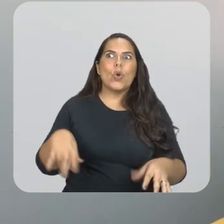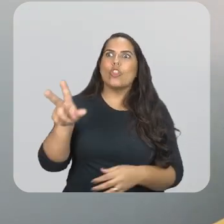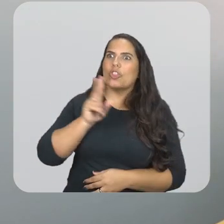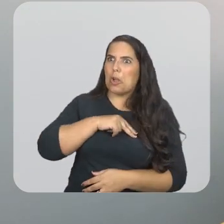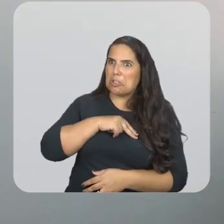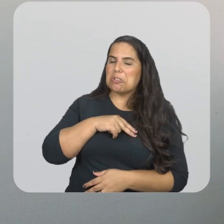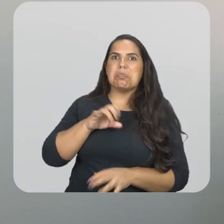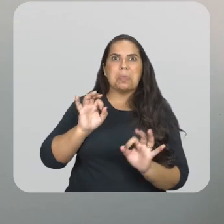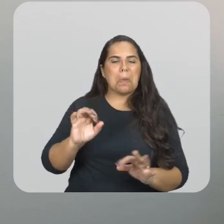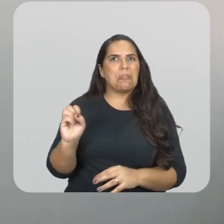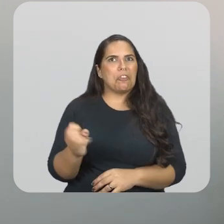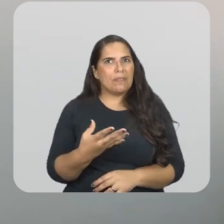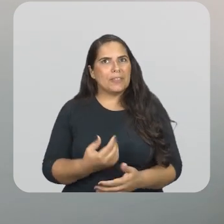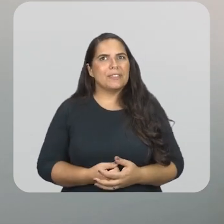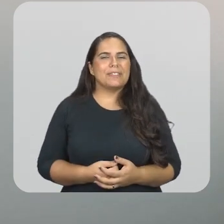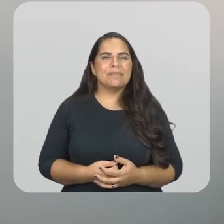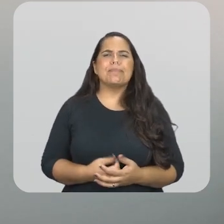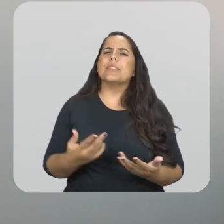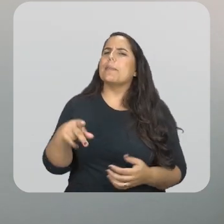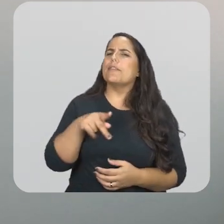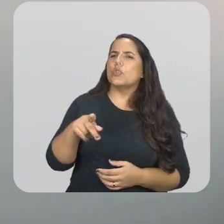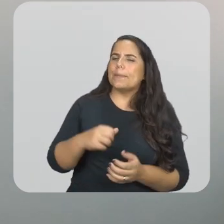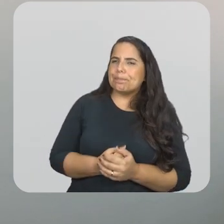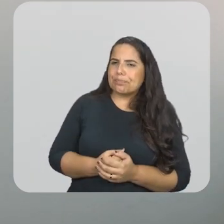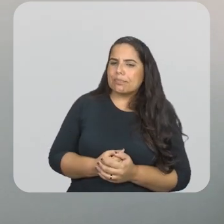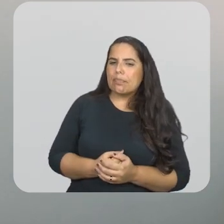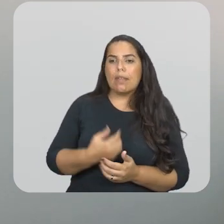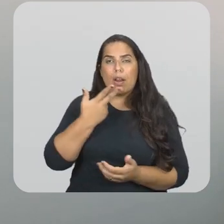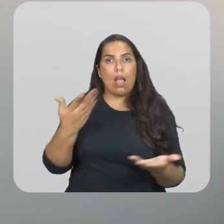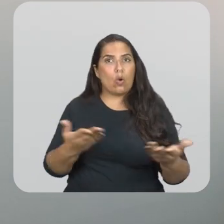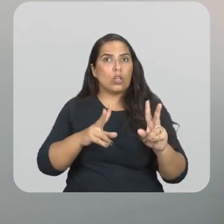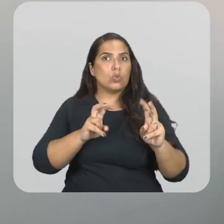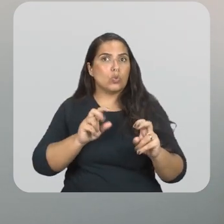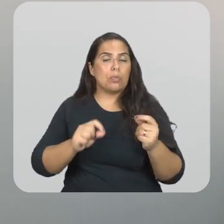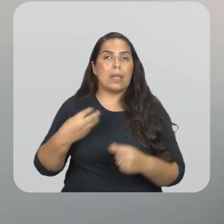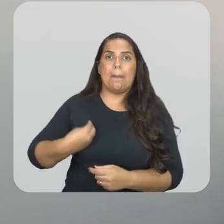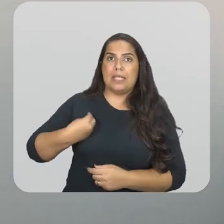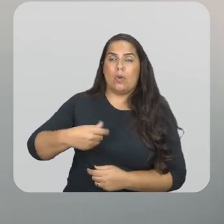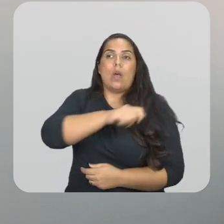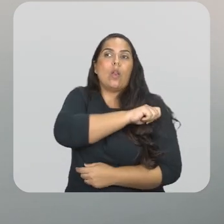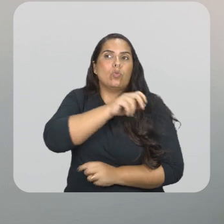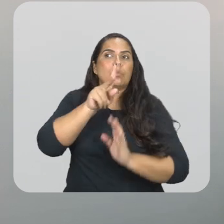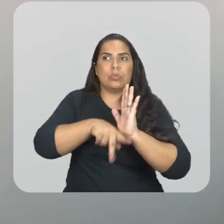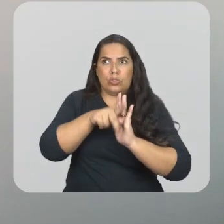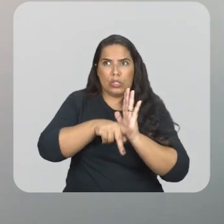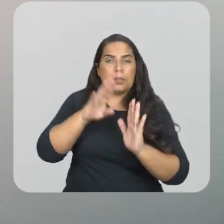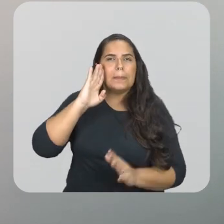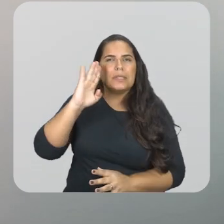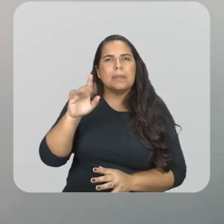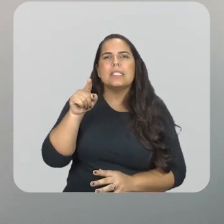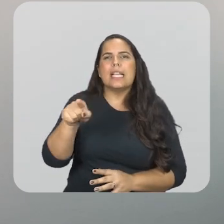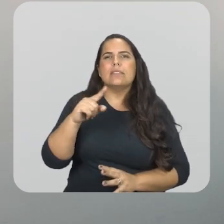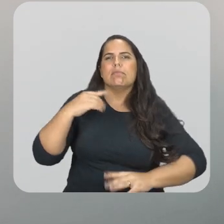Nossa, realmente inovador. E, professora, falando agora sobre a participação dos alunos nos projetos,